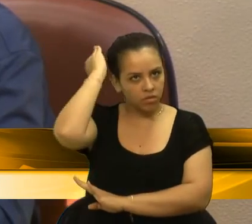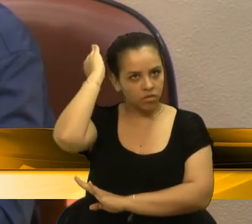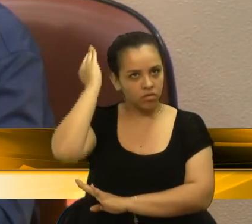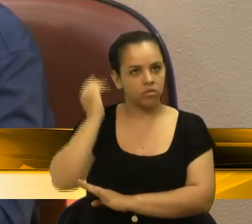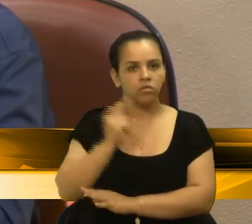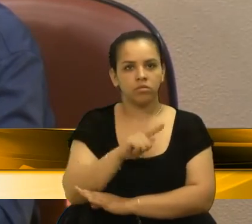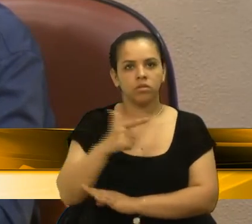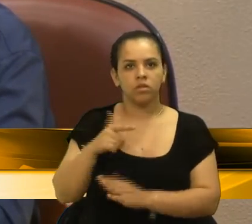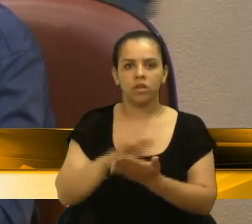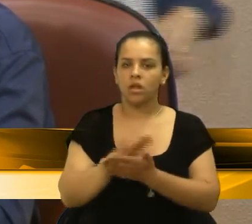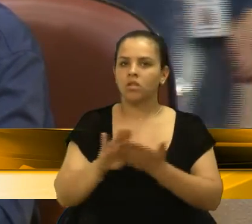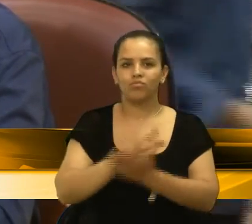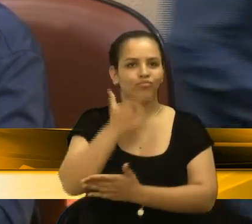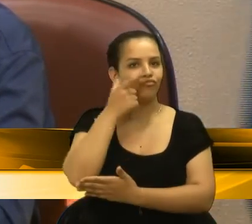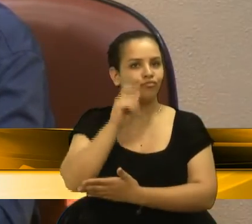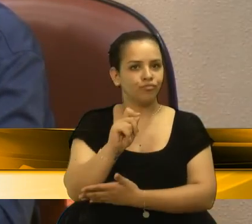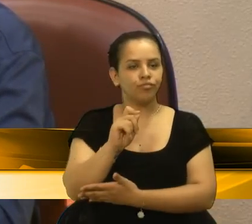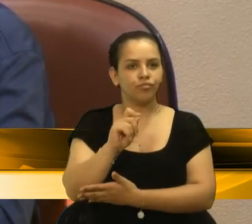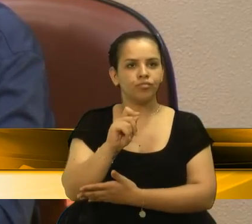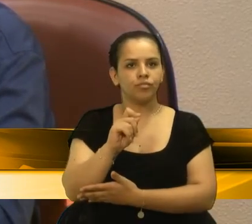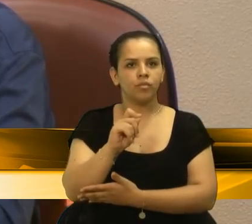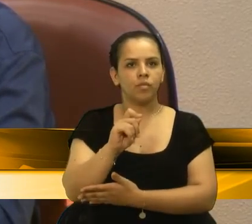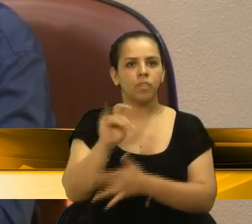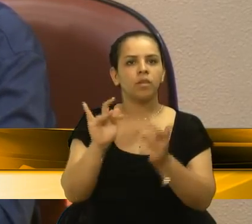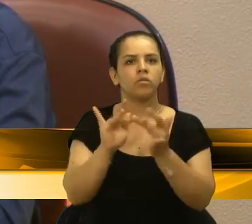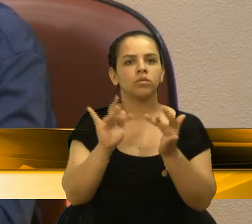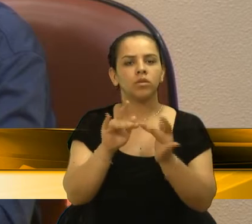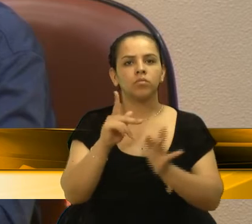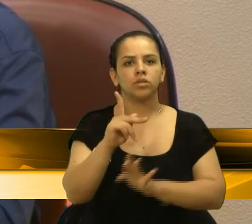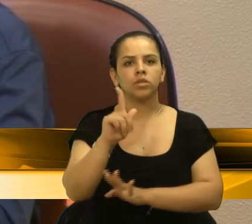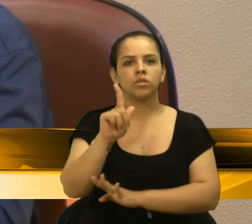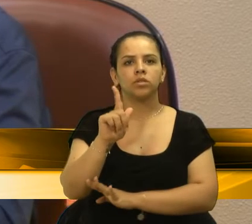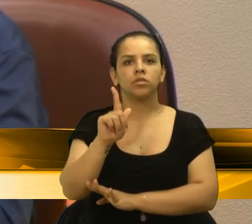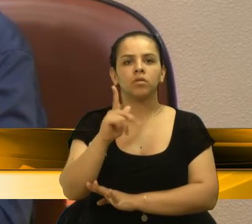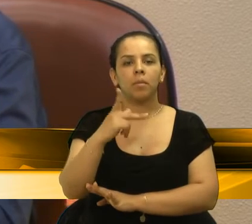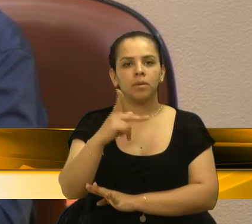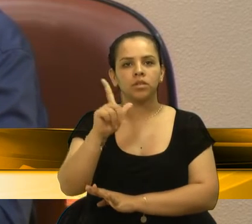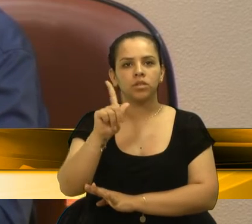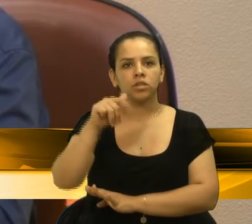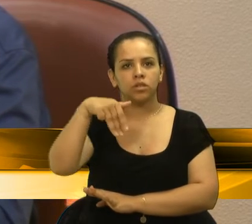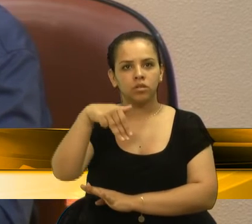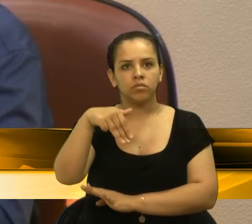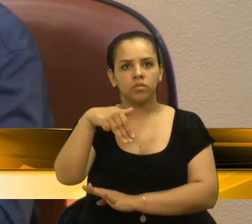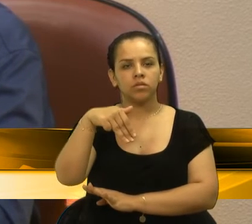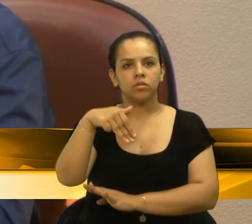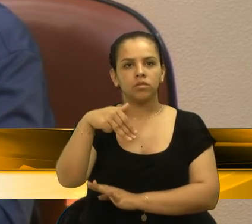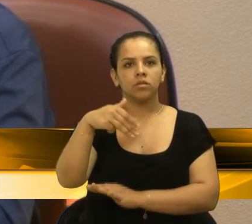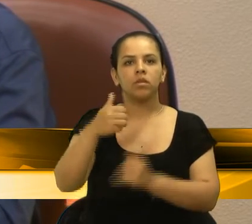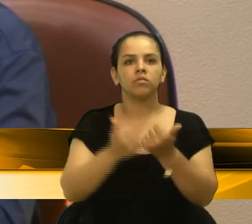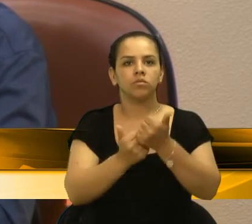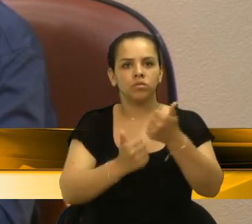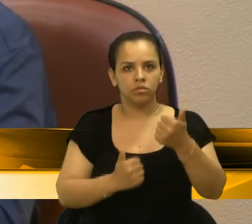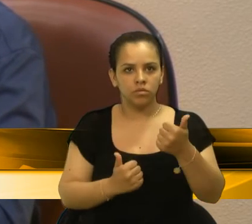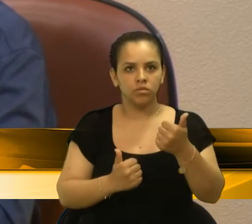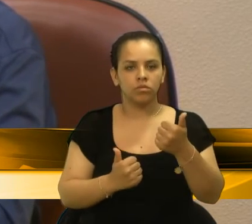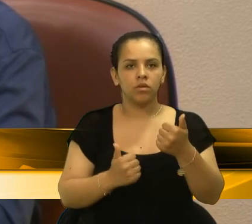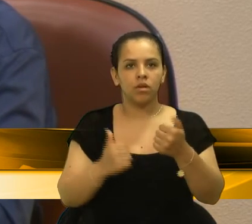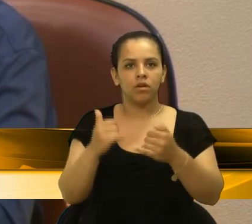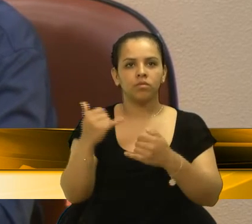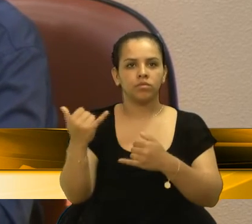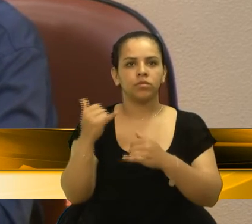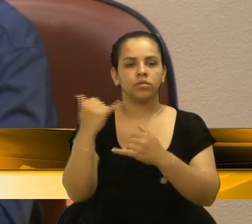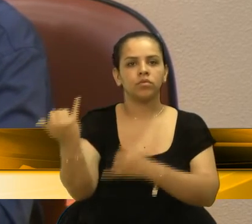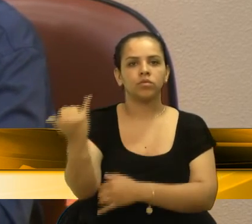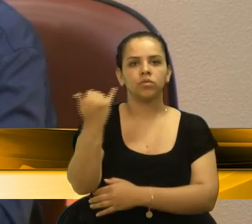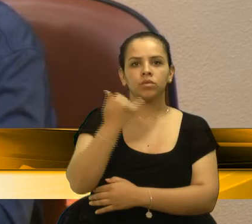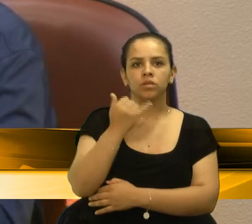sido obtido êxito. Em contato com a PGM, a senhora Neuza, assessora da procuradora-geral do município, informou que a